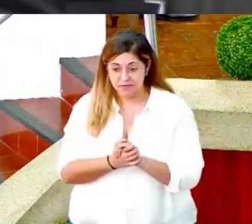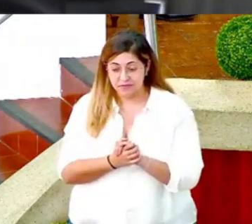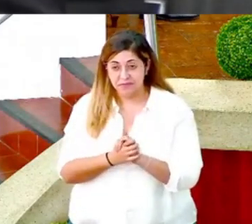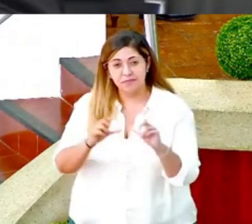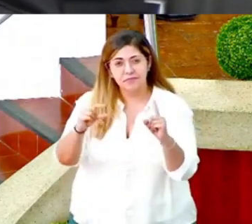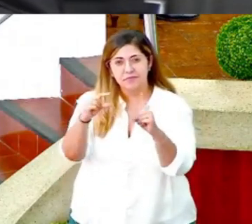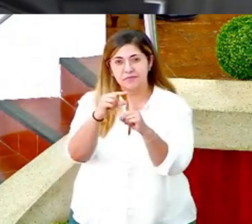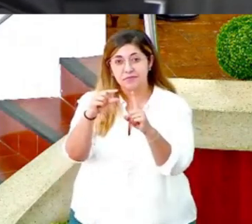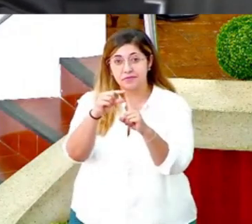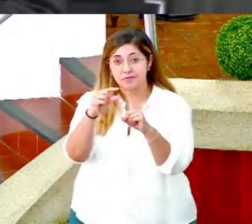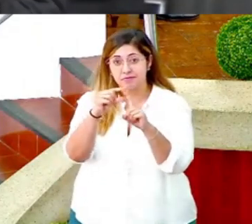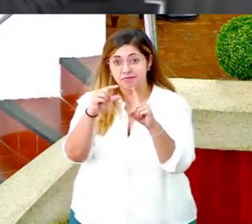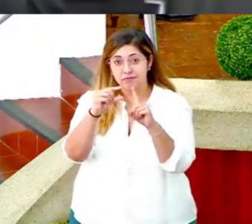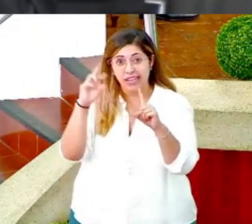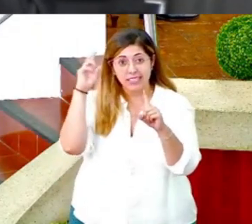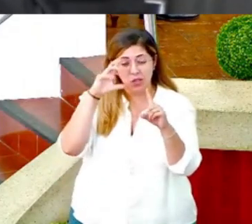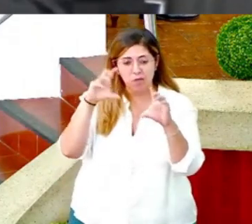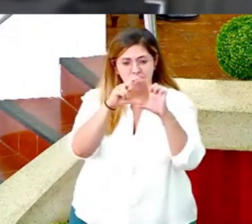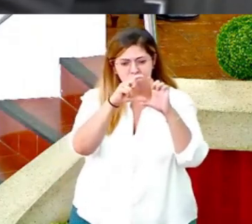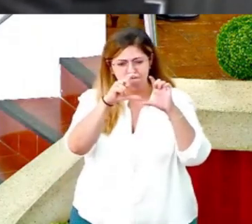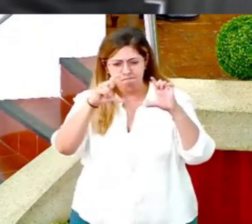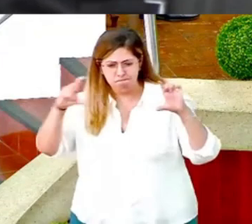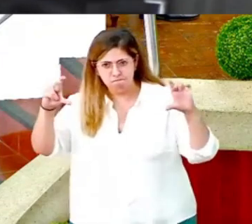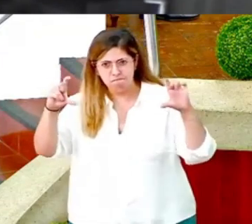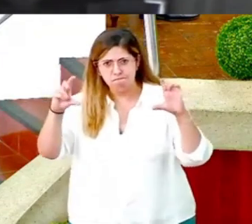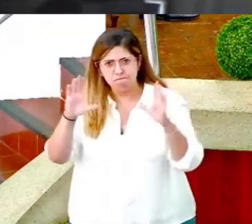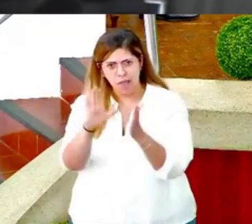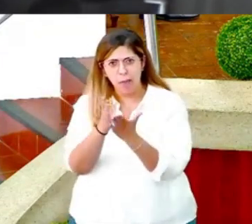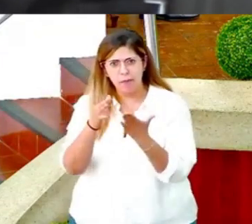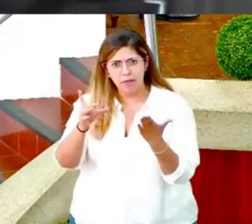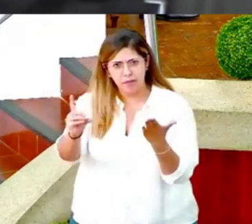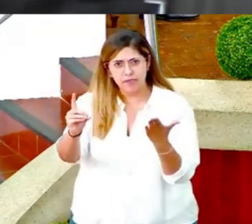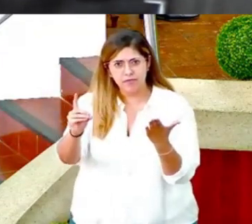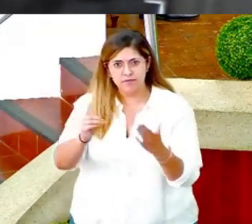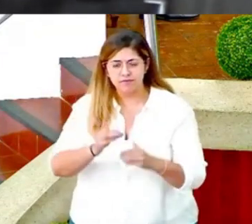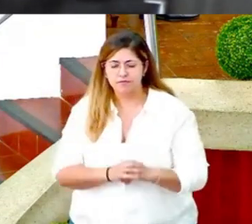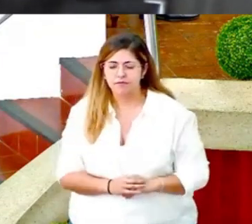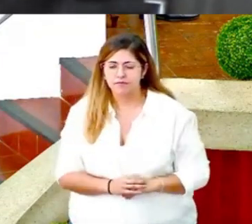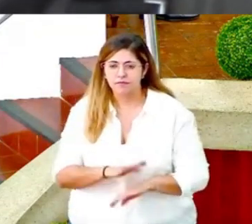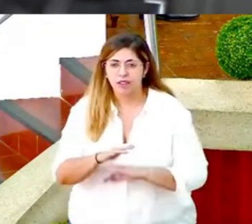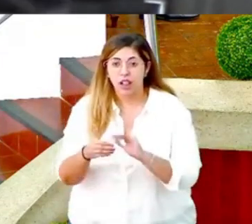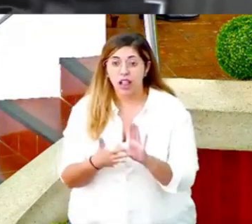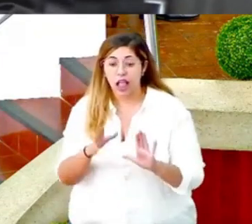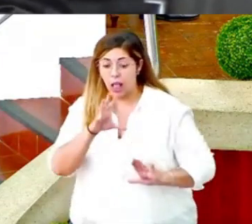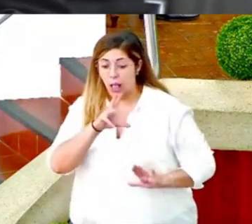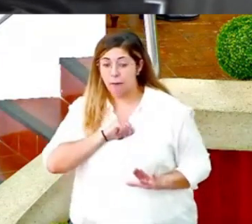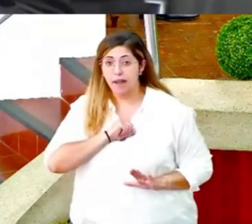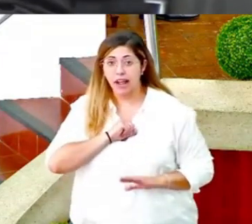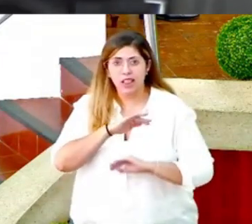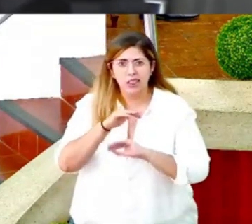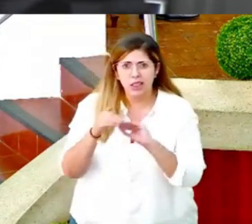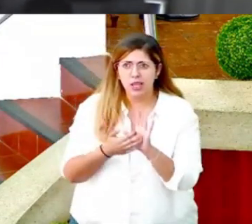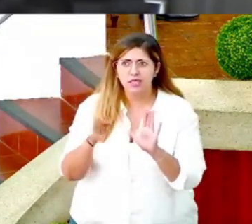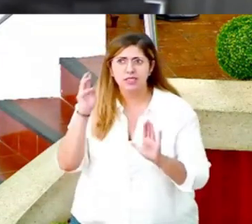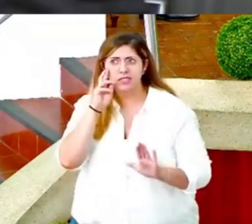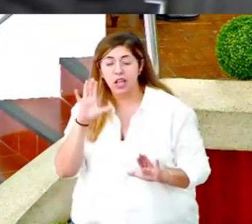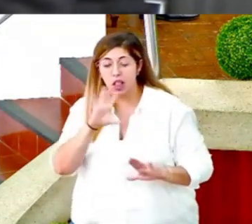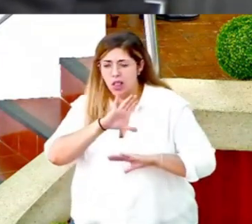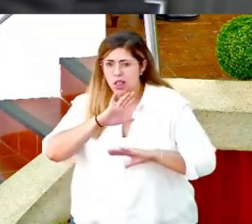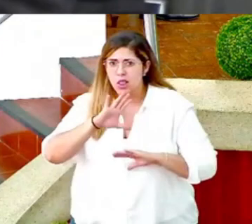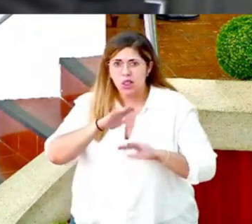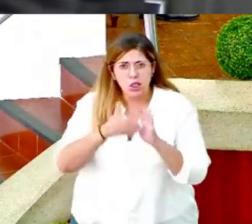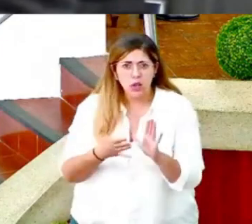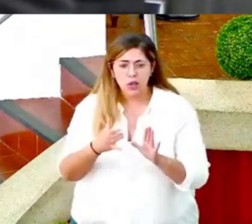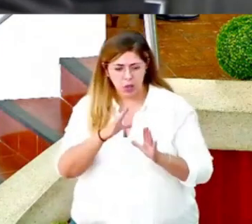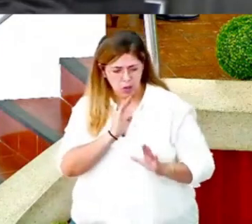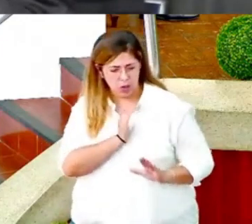do pacto. Aí o 5, amarás, pois, o Senhor teu Deus de todo o teu